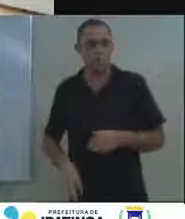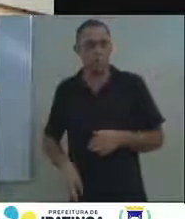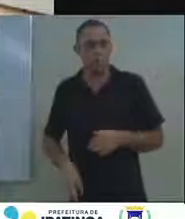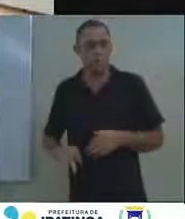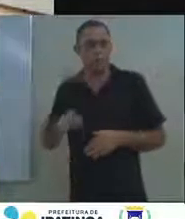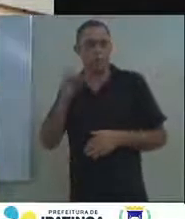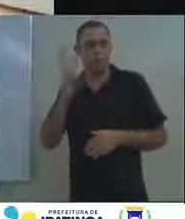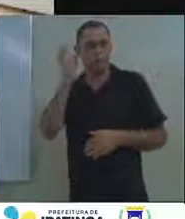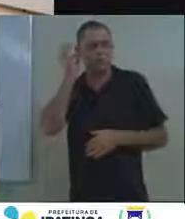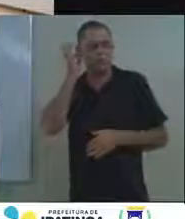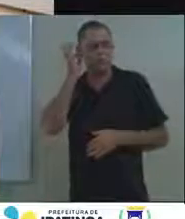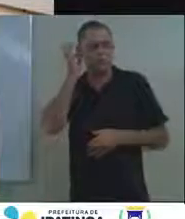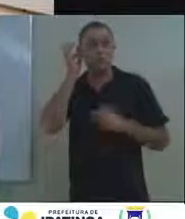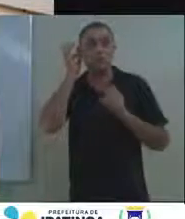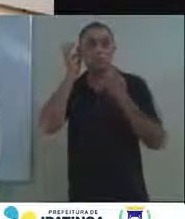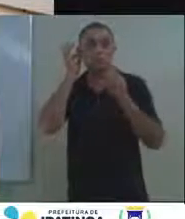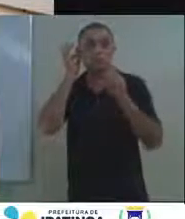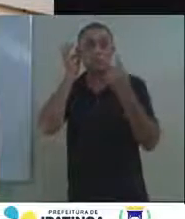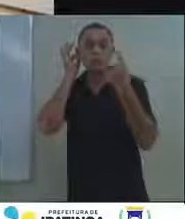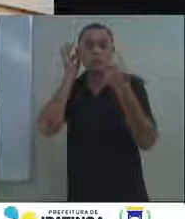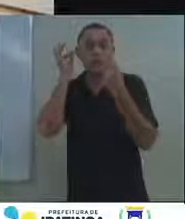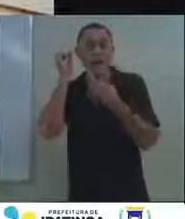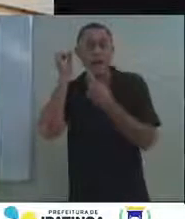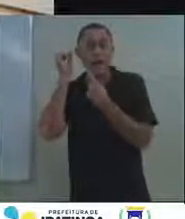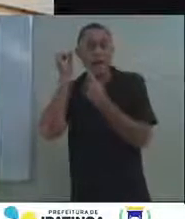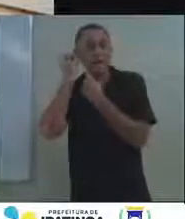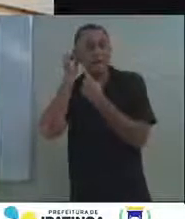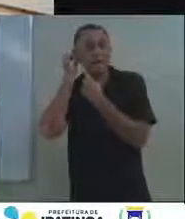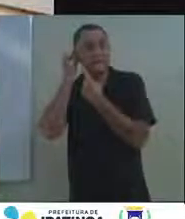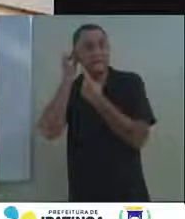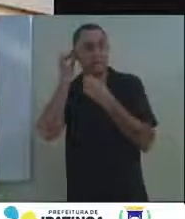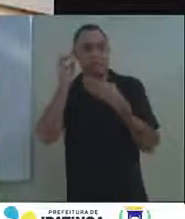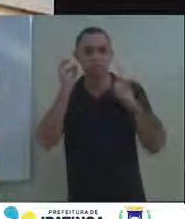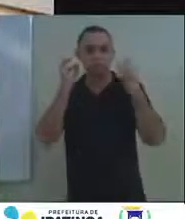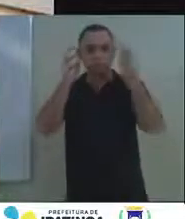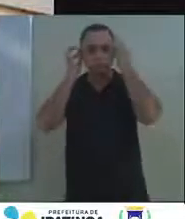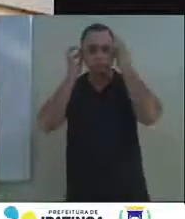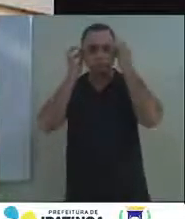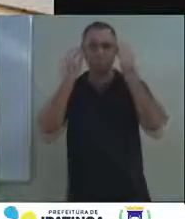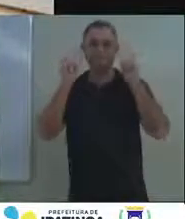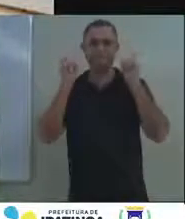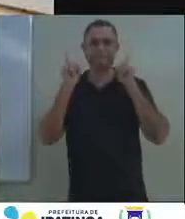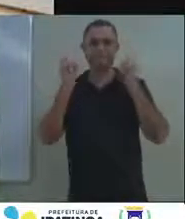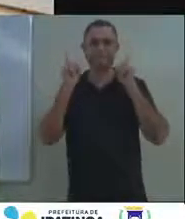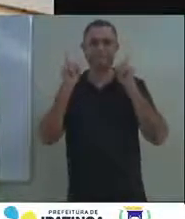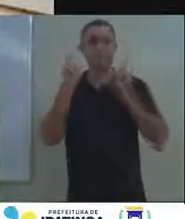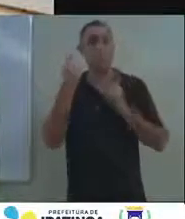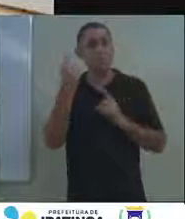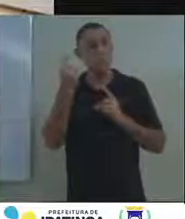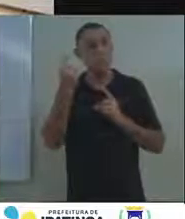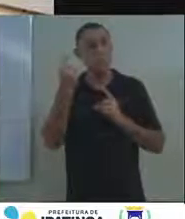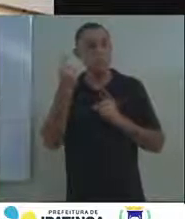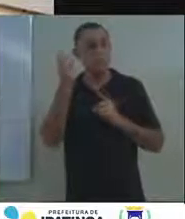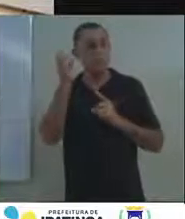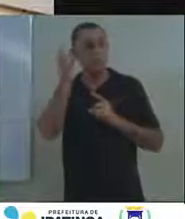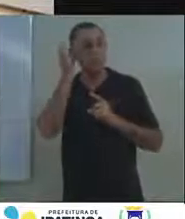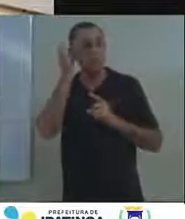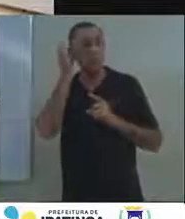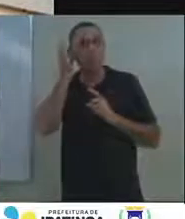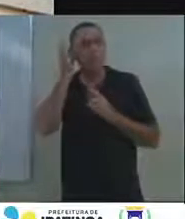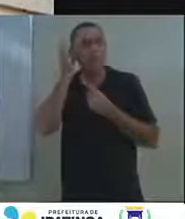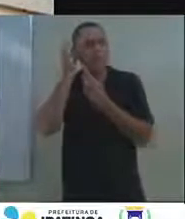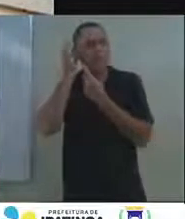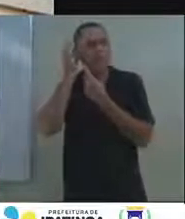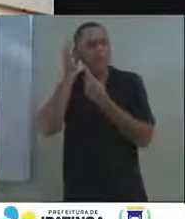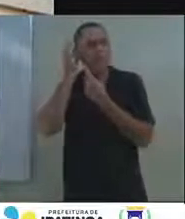dois. Por quê? Quando a gente coloca o fone de ouvido dos dois lados, eu tenho o que a gente chama de efeito Lombard,